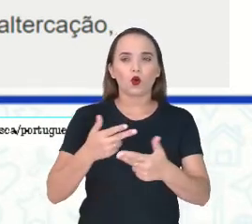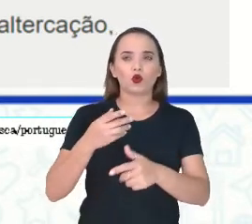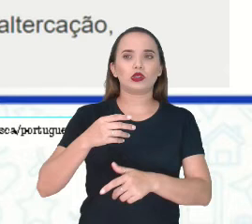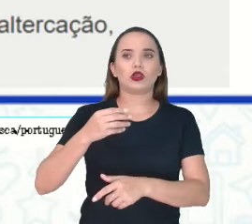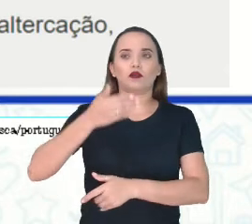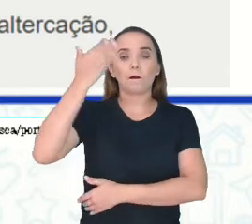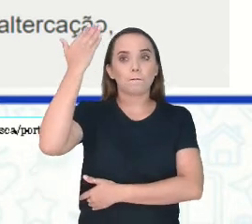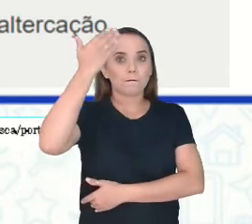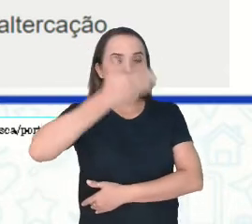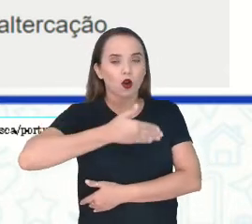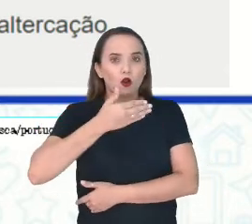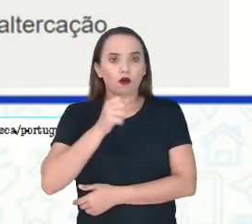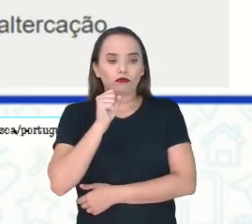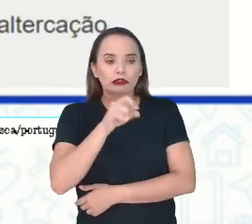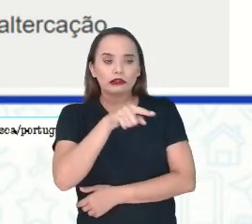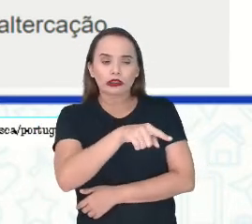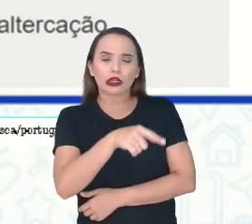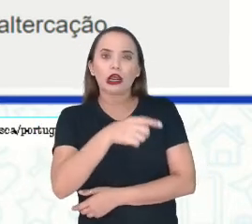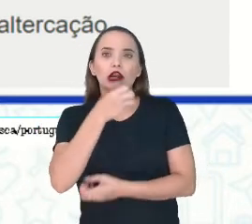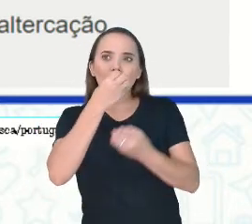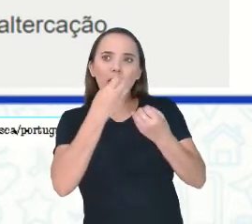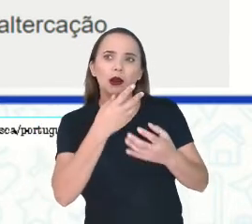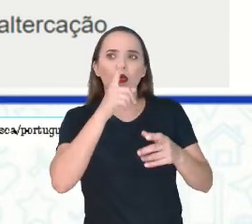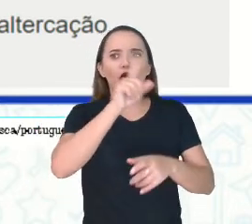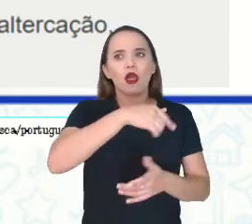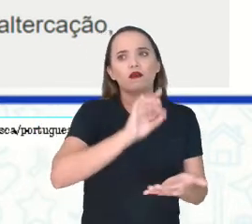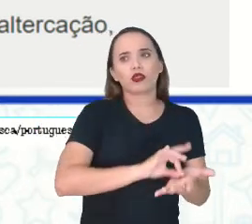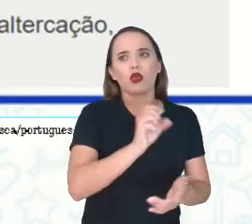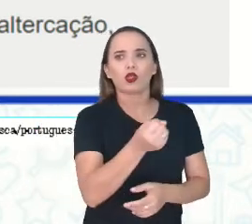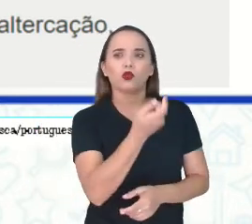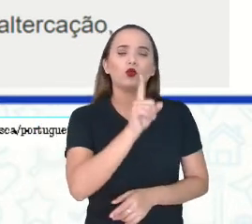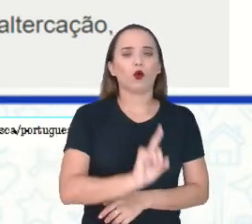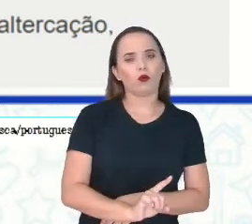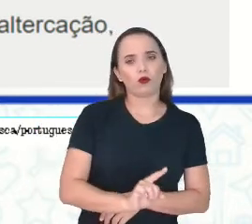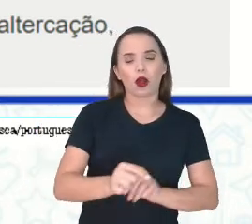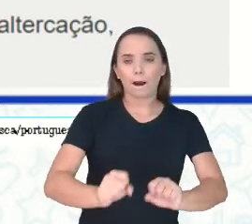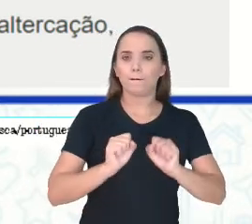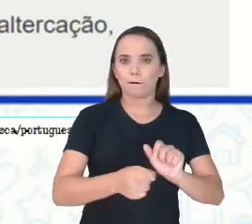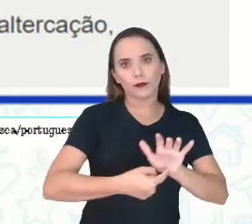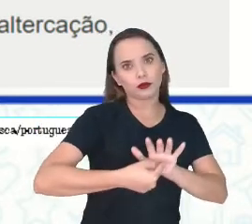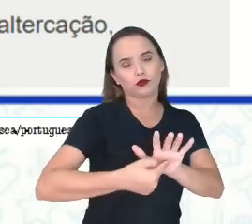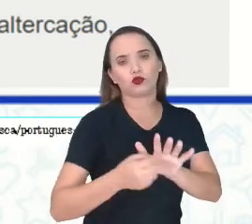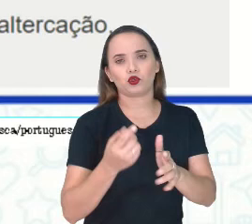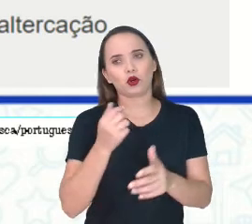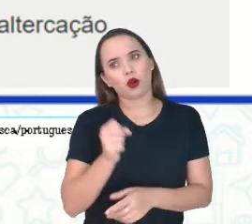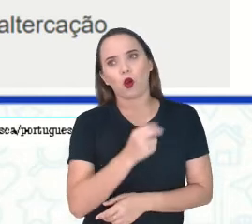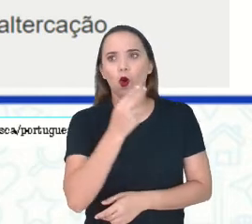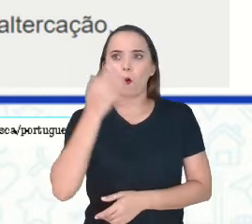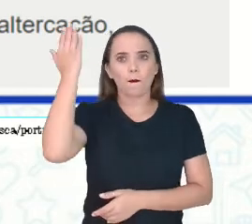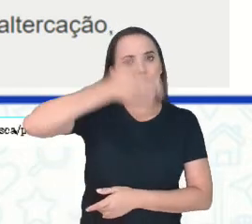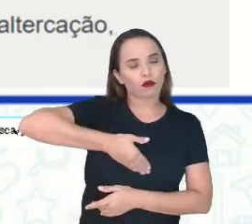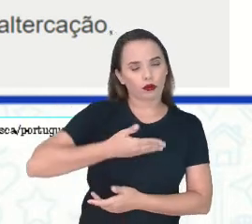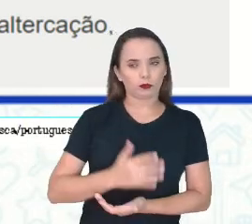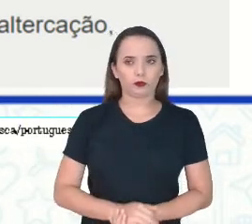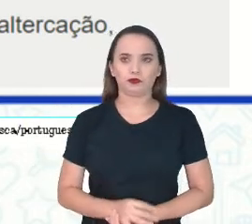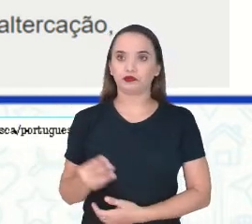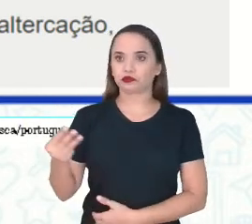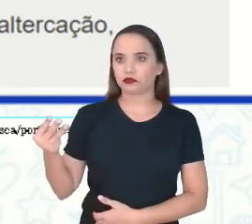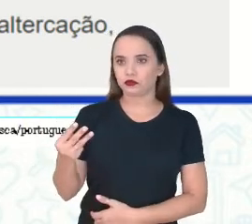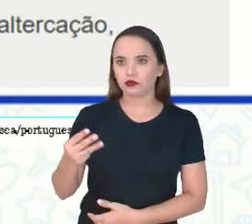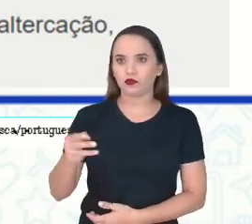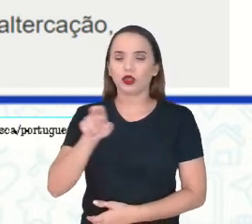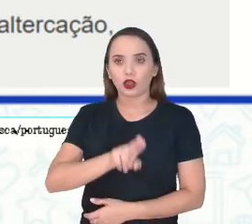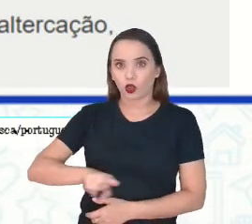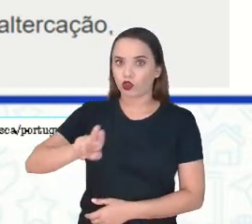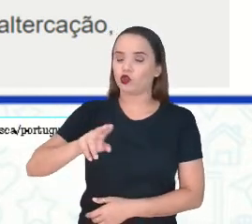veracidade de alguma coisa. Demonstração, indício ou prova. 3, que aí seria um sentido que é mais